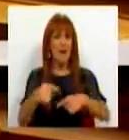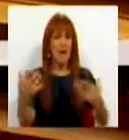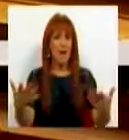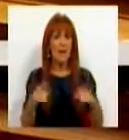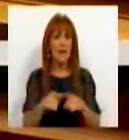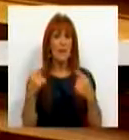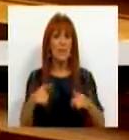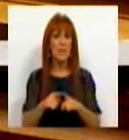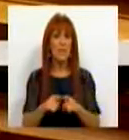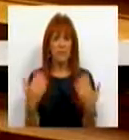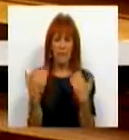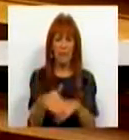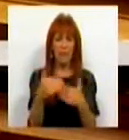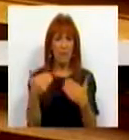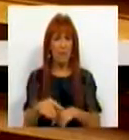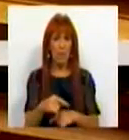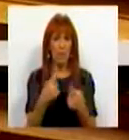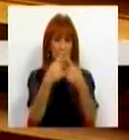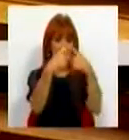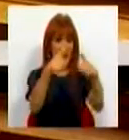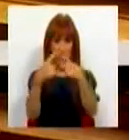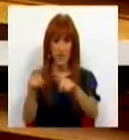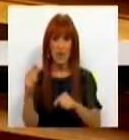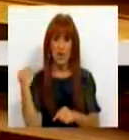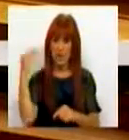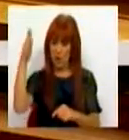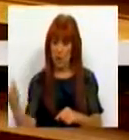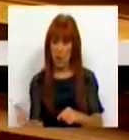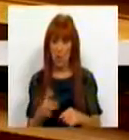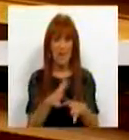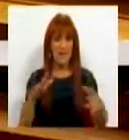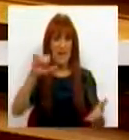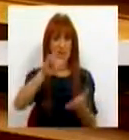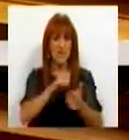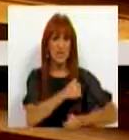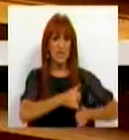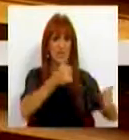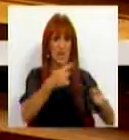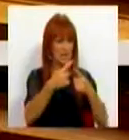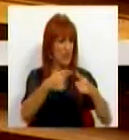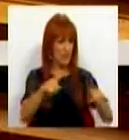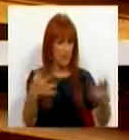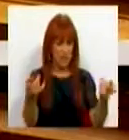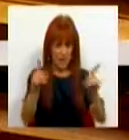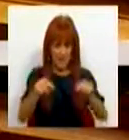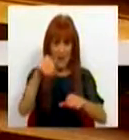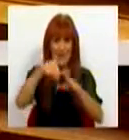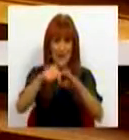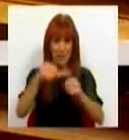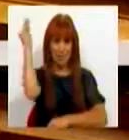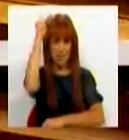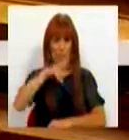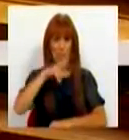deficiência tem constrangimentos distintos do litoral e dos grandes centros urbanos. Também no interior do